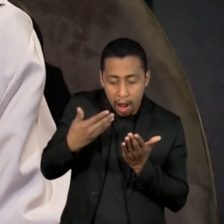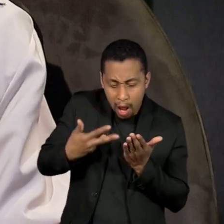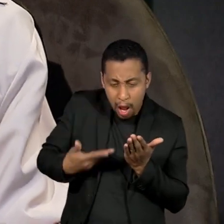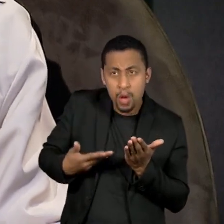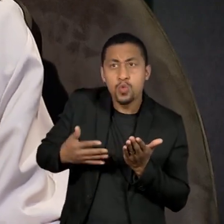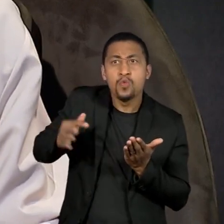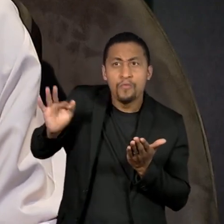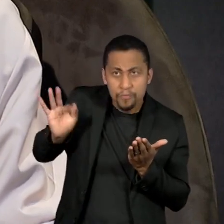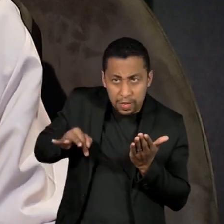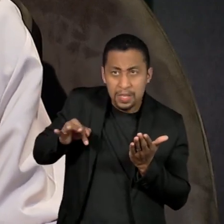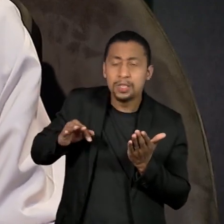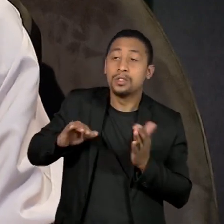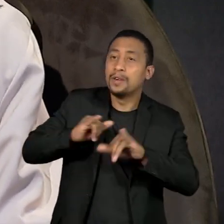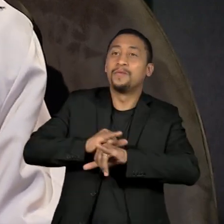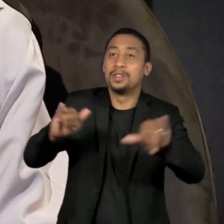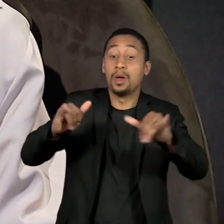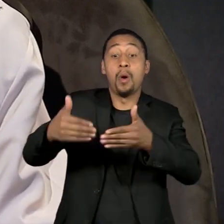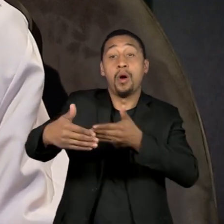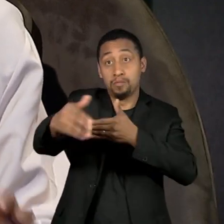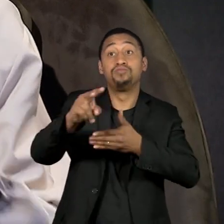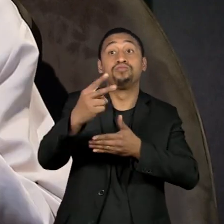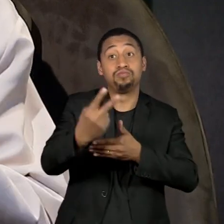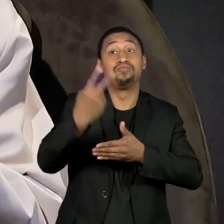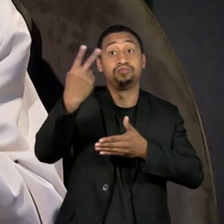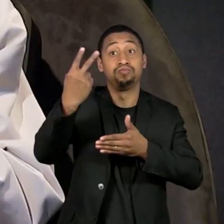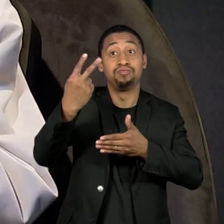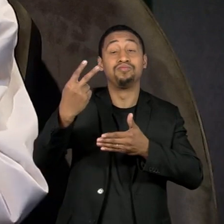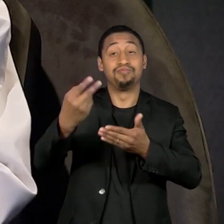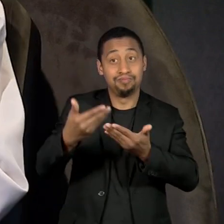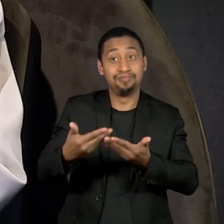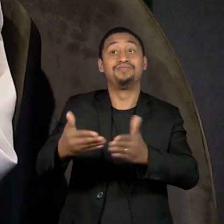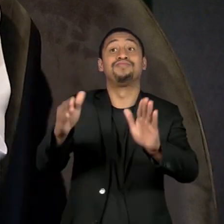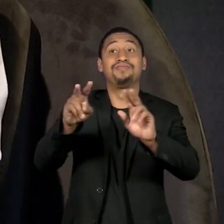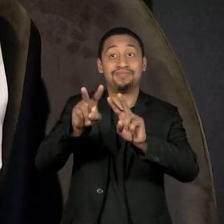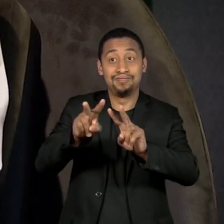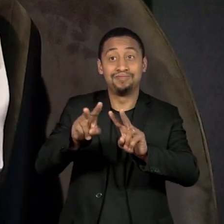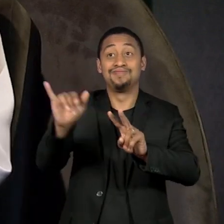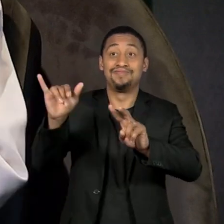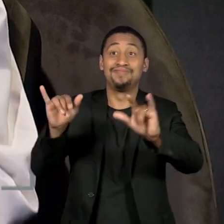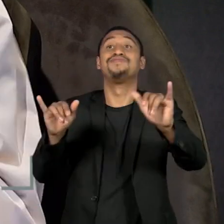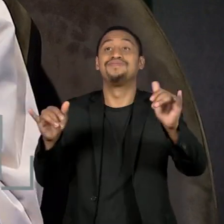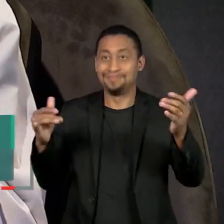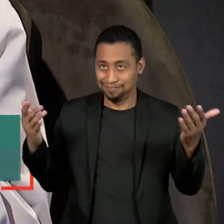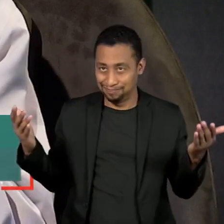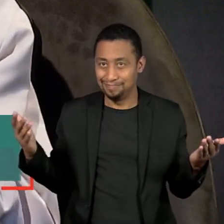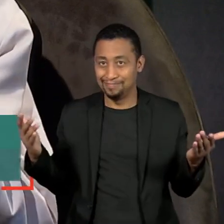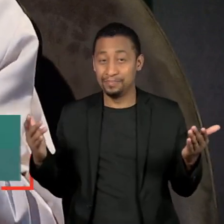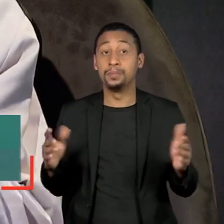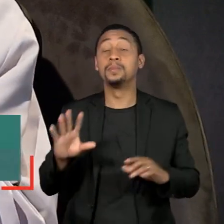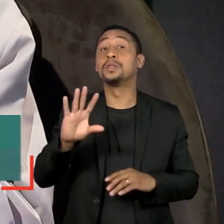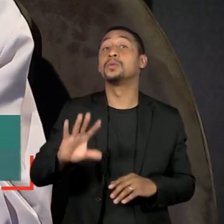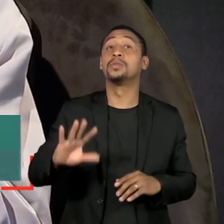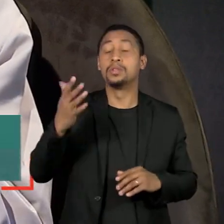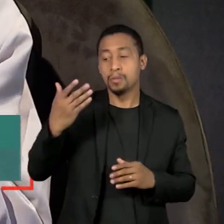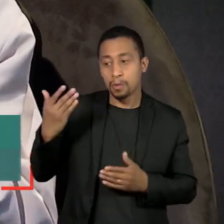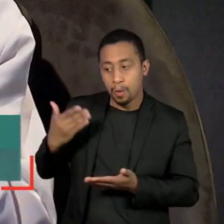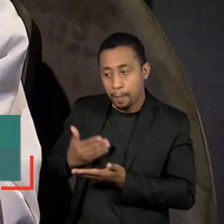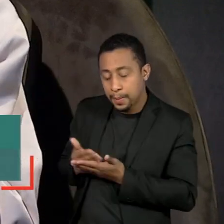Negros número 2. Ou seja, nós estávamos tendo já aquilo que nós